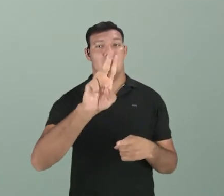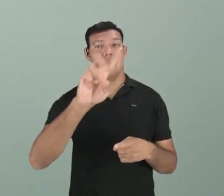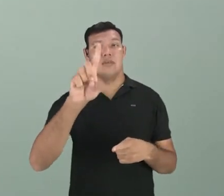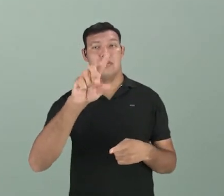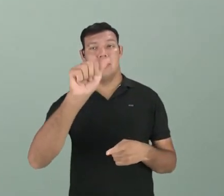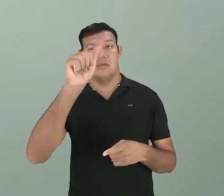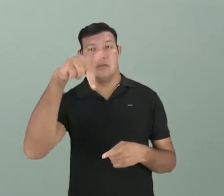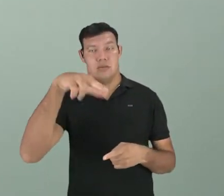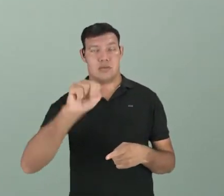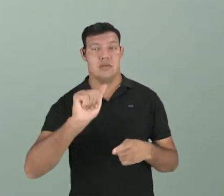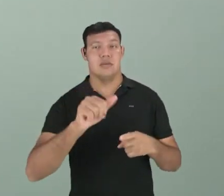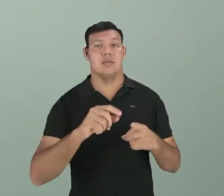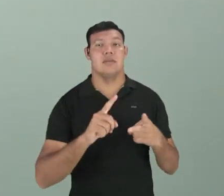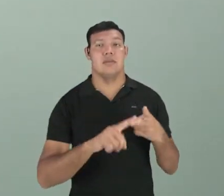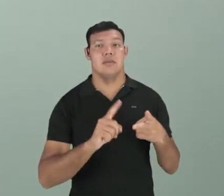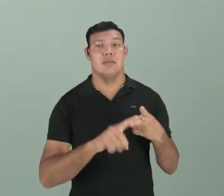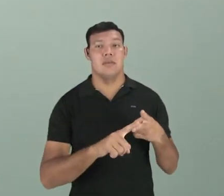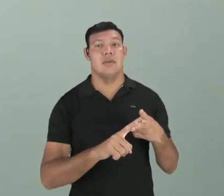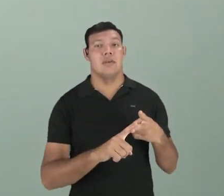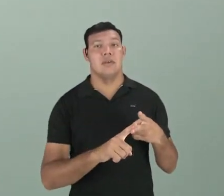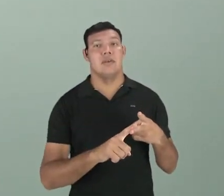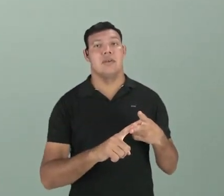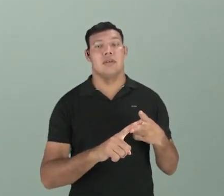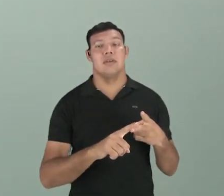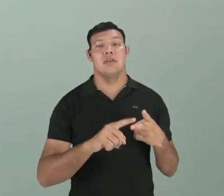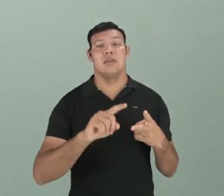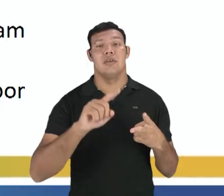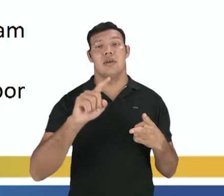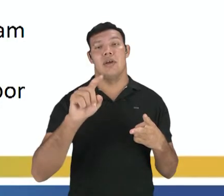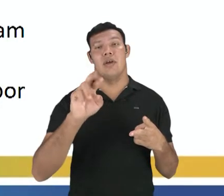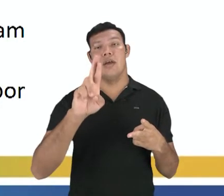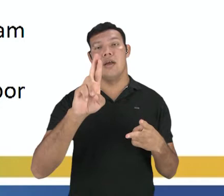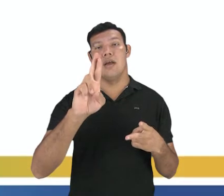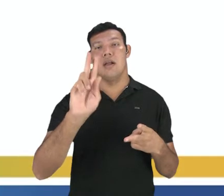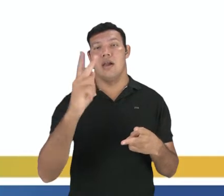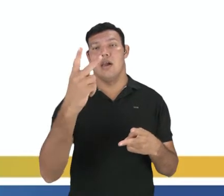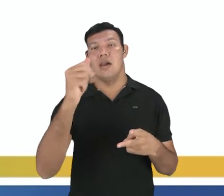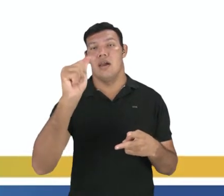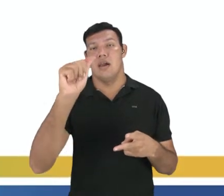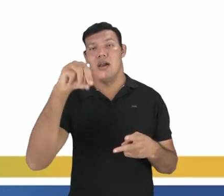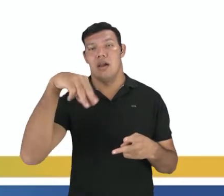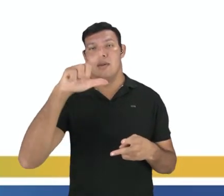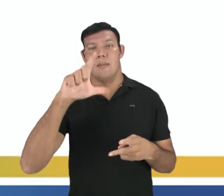e Judith. E aí o menino acabou falecendo aos 11 anos.